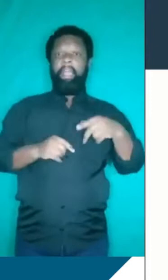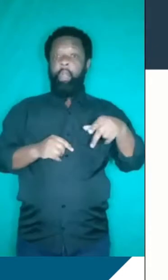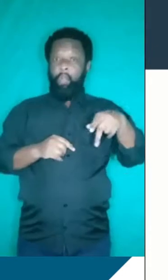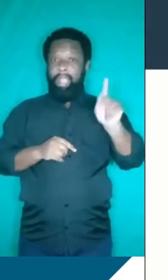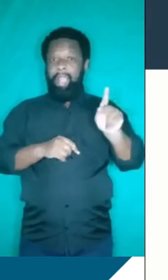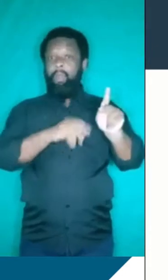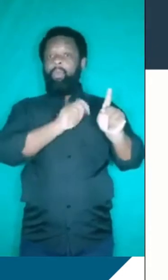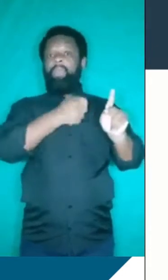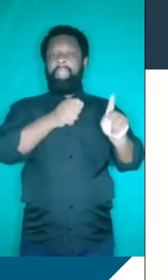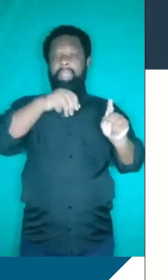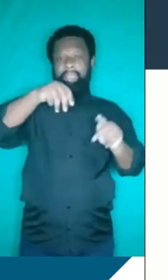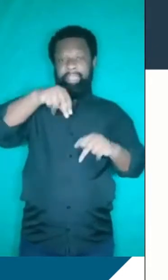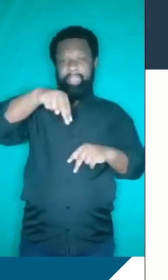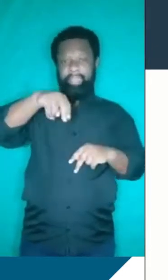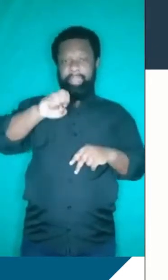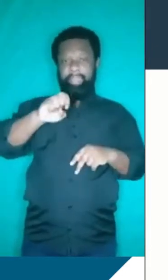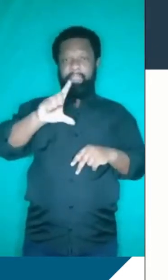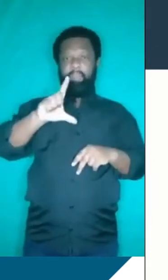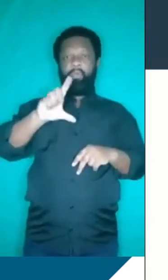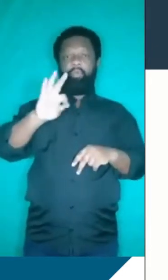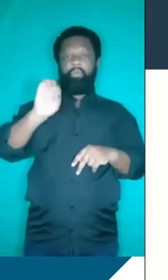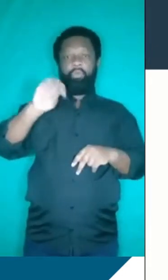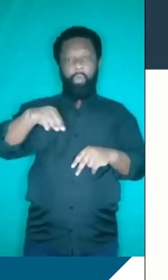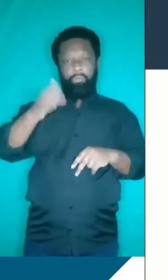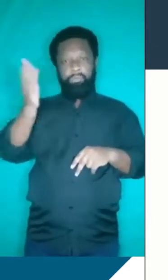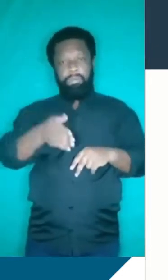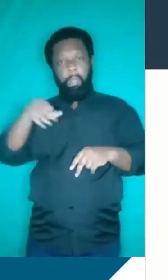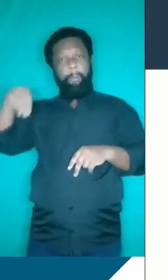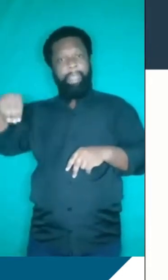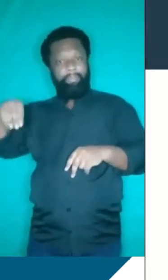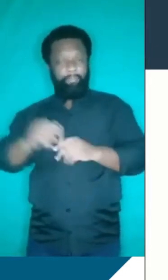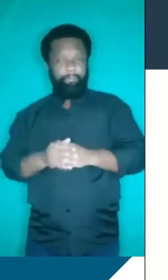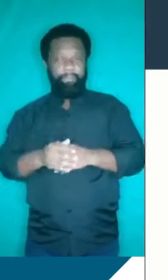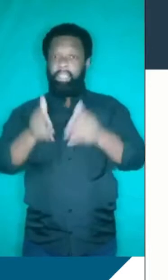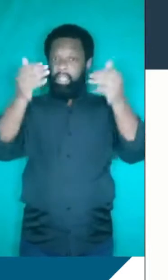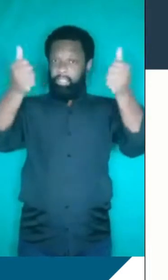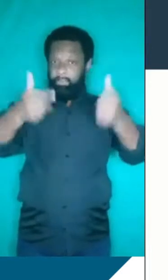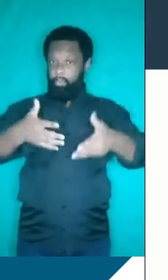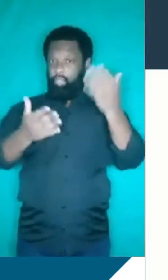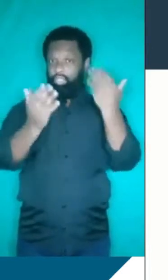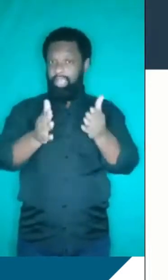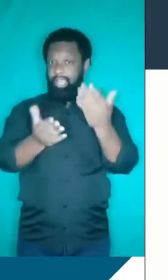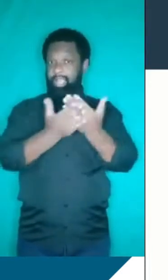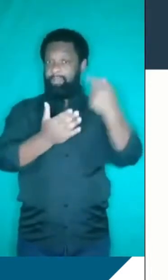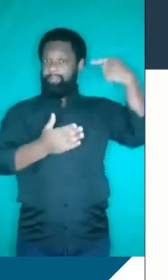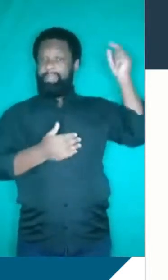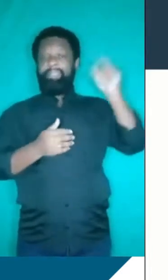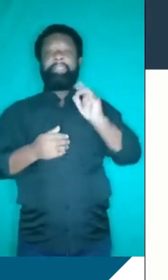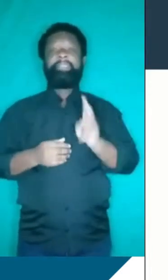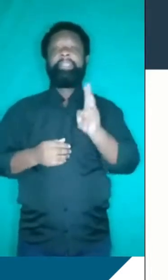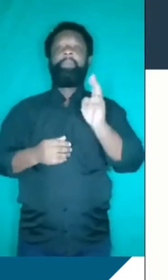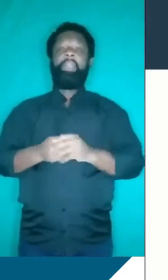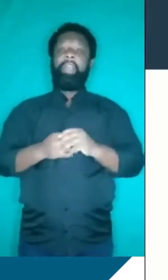do K é Newton por metro. A energia, como eu falei para vocês, né, em outros pontos, vai ser